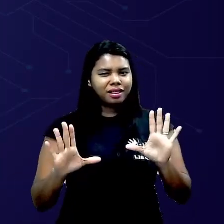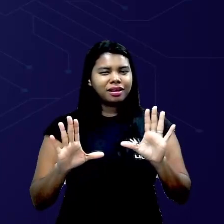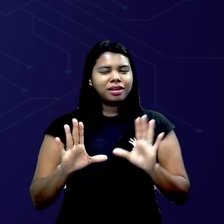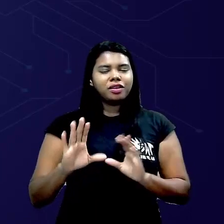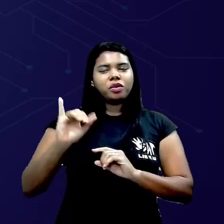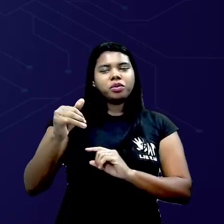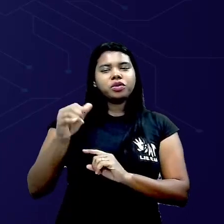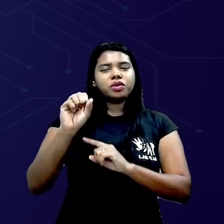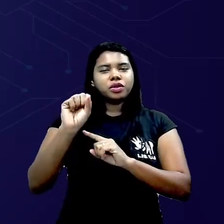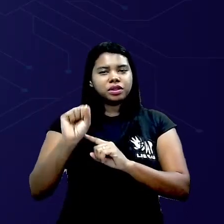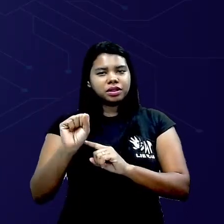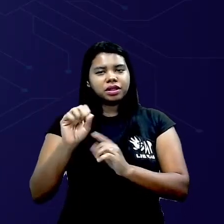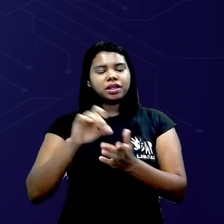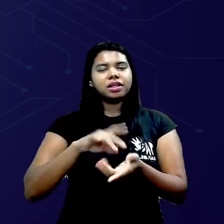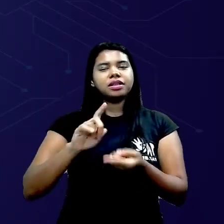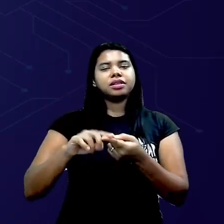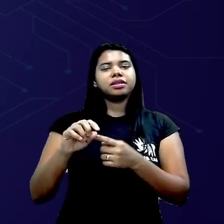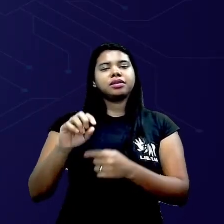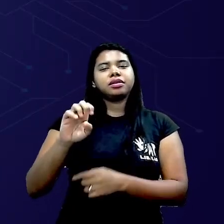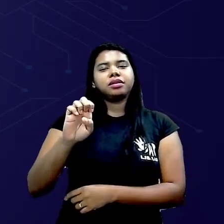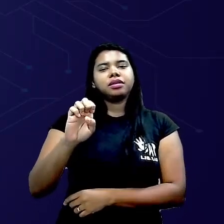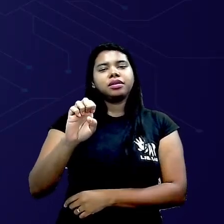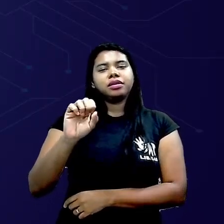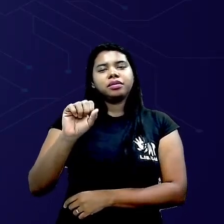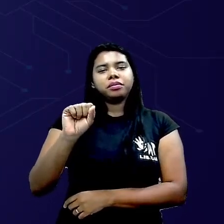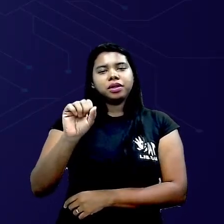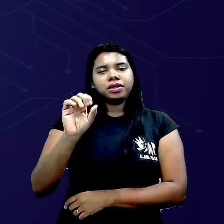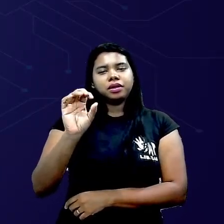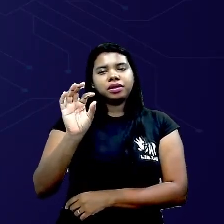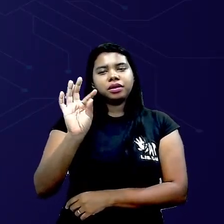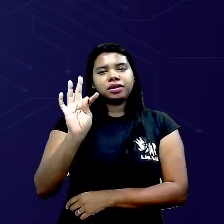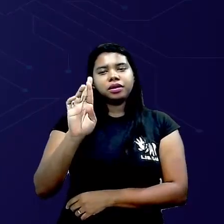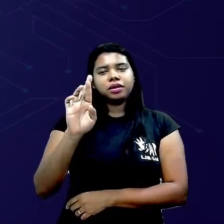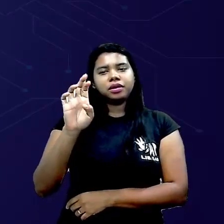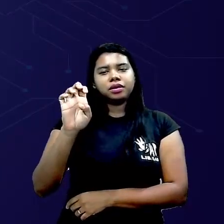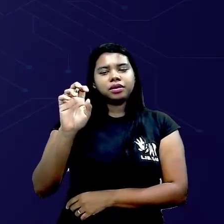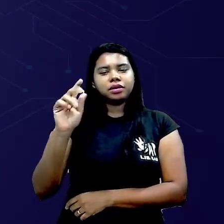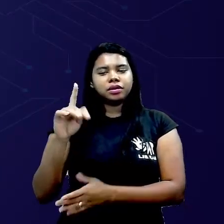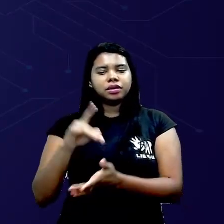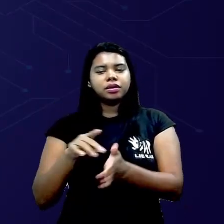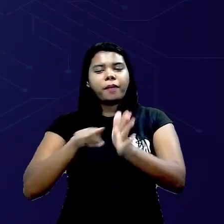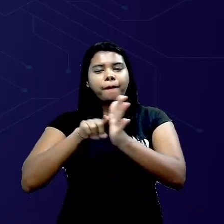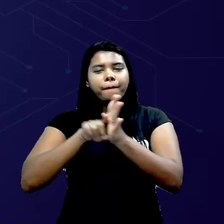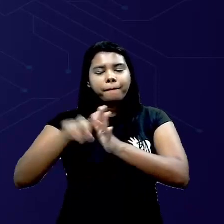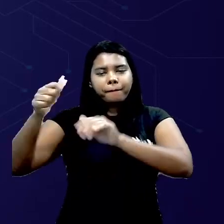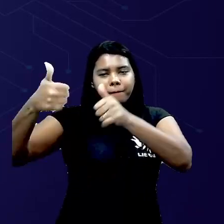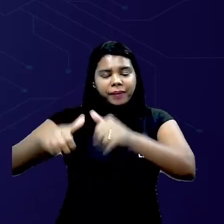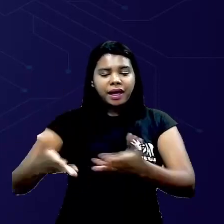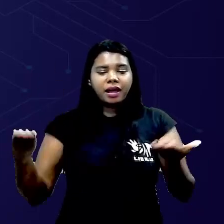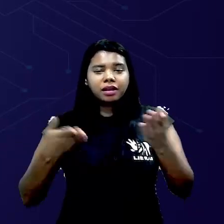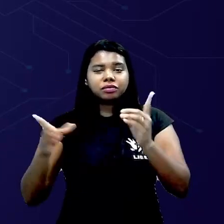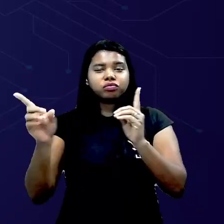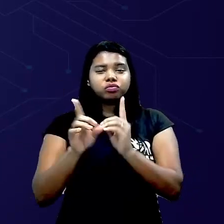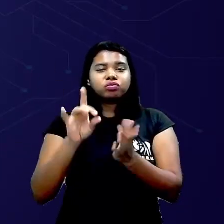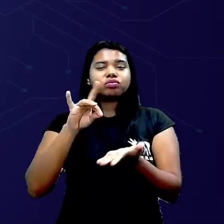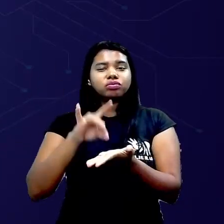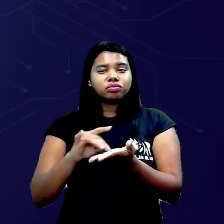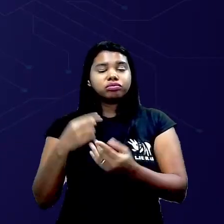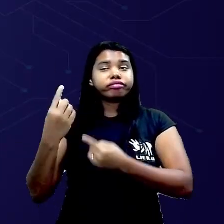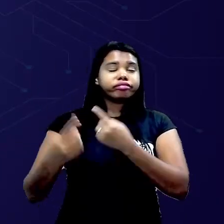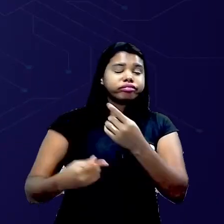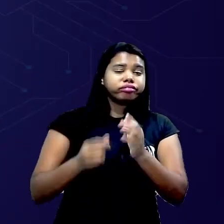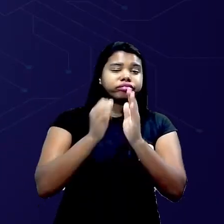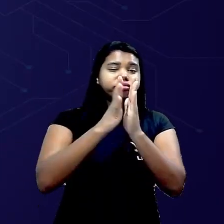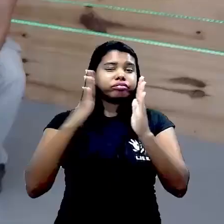por exemplo, Strap, a gente considera como framework, mas tenho certeza absoluta que se você pesquisar agora, você vai encontrar que um dos dois pode ser uma